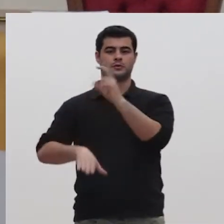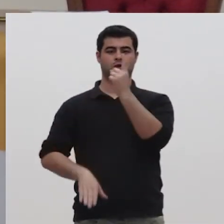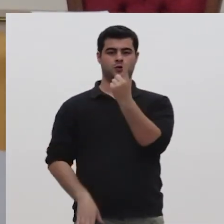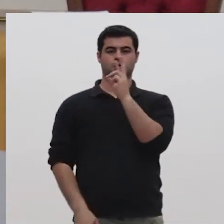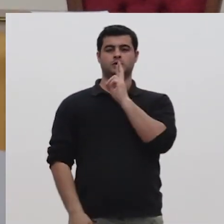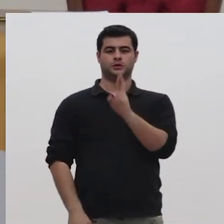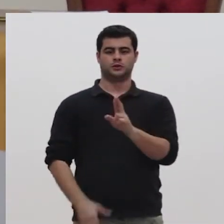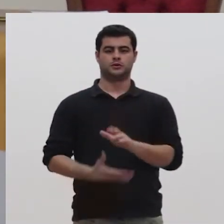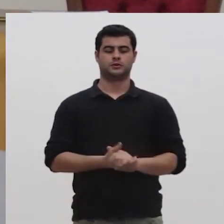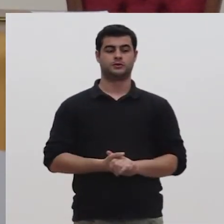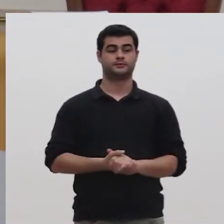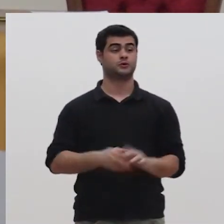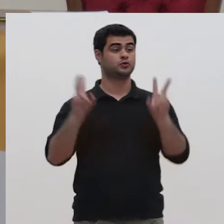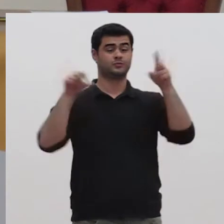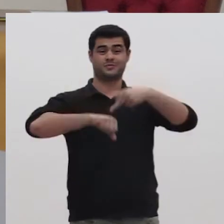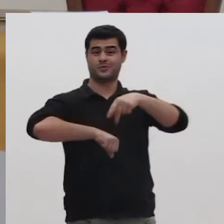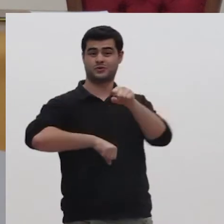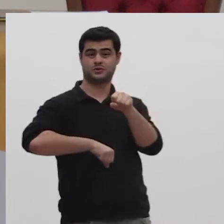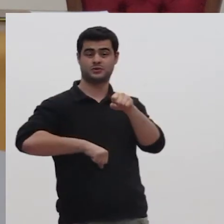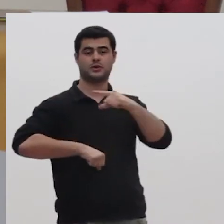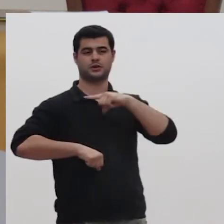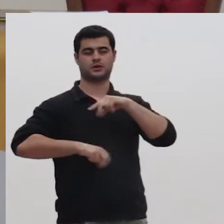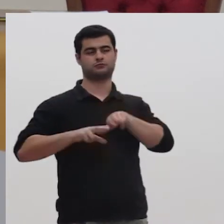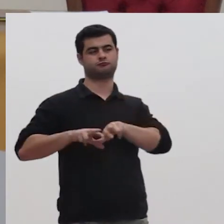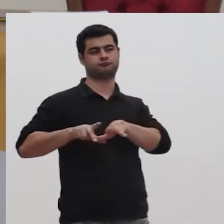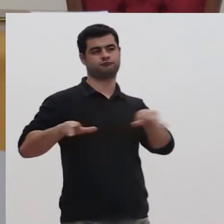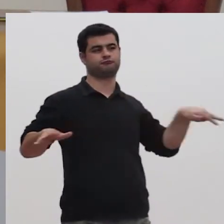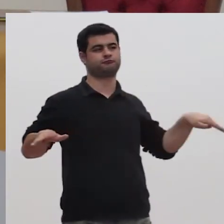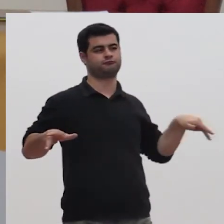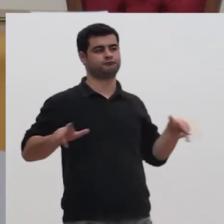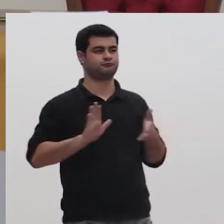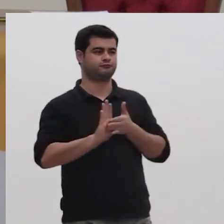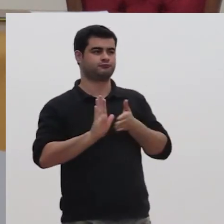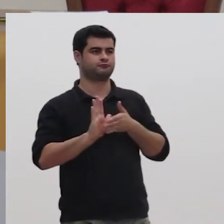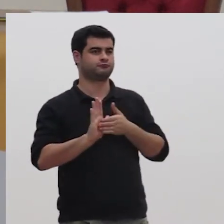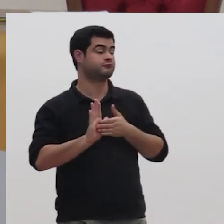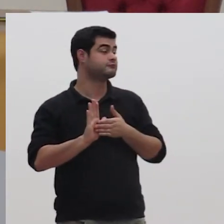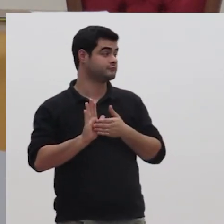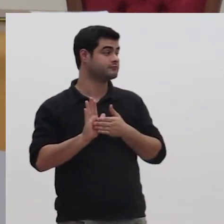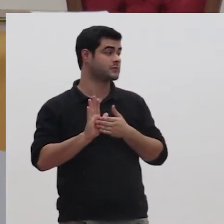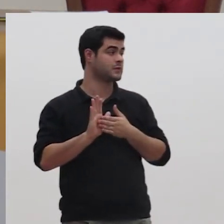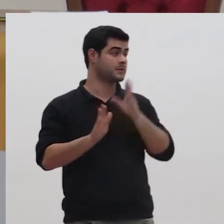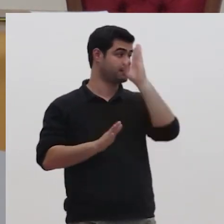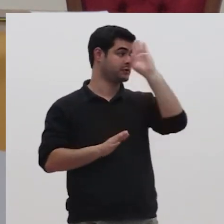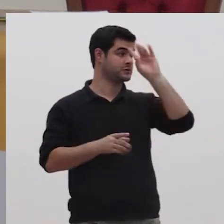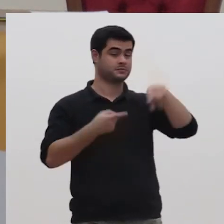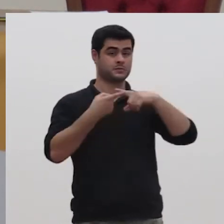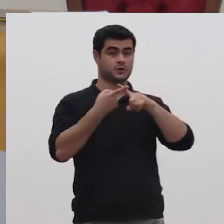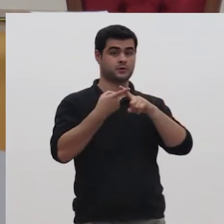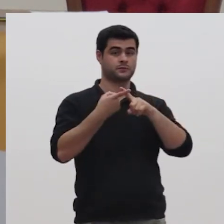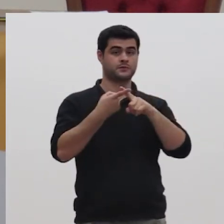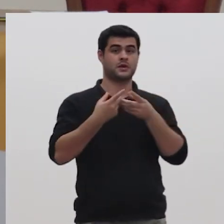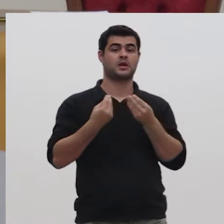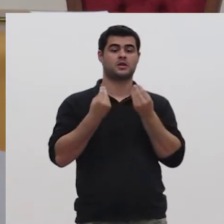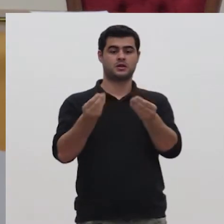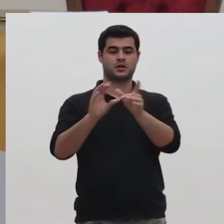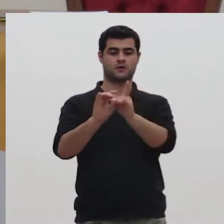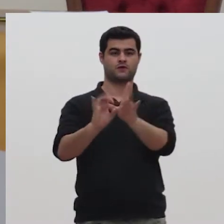A questão da pós-graduação, nós temos várias propostas, né? A principal delas é devolver a